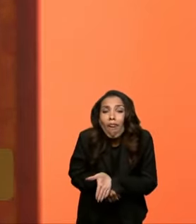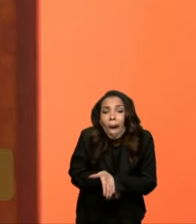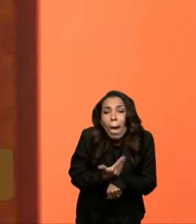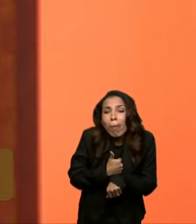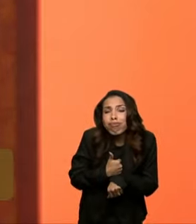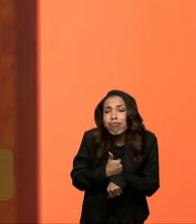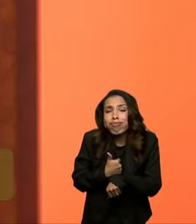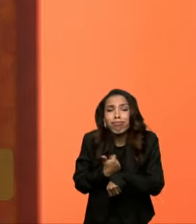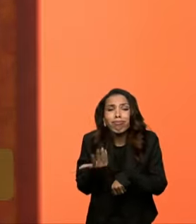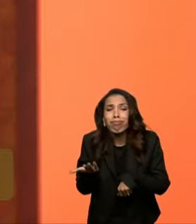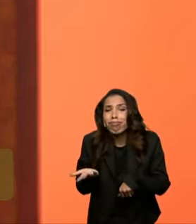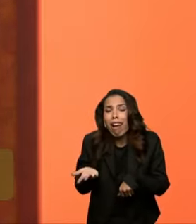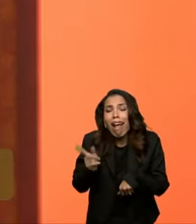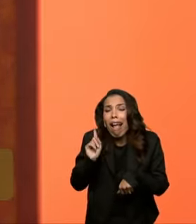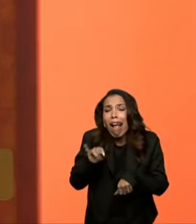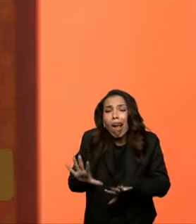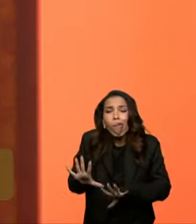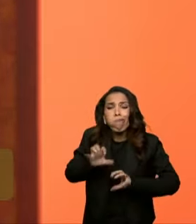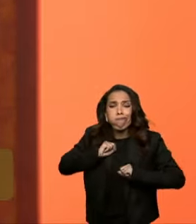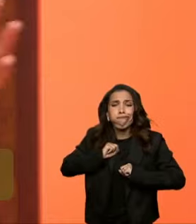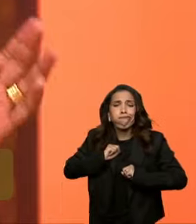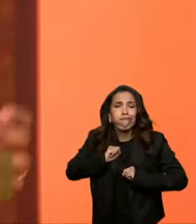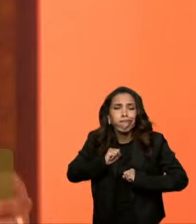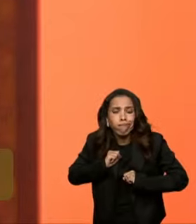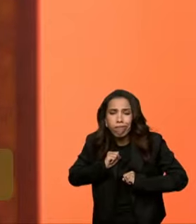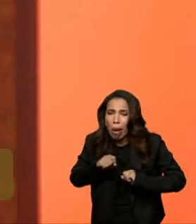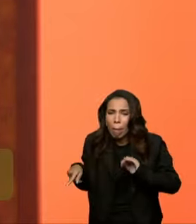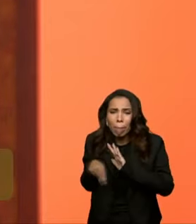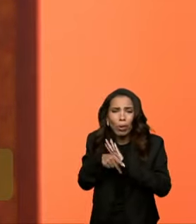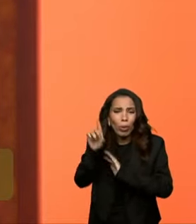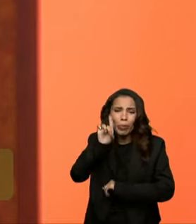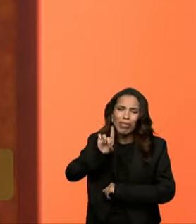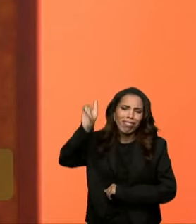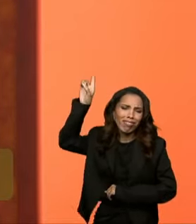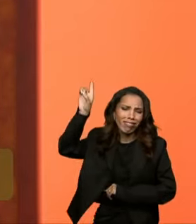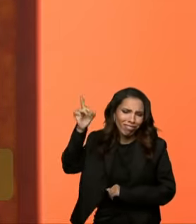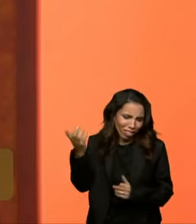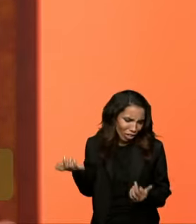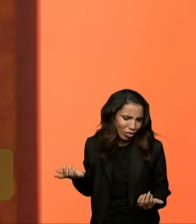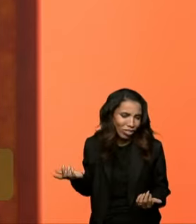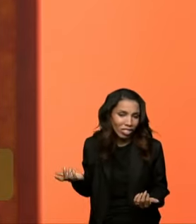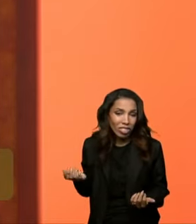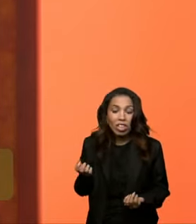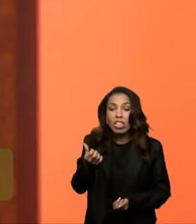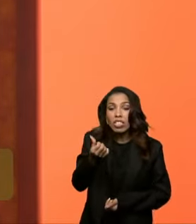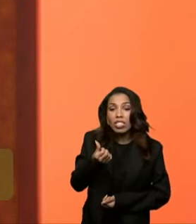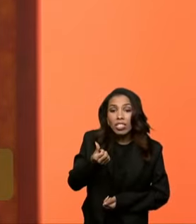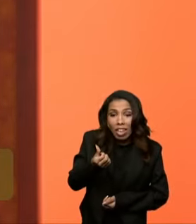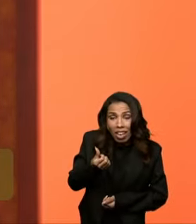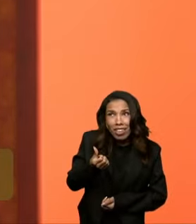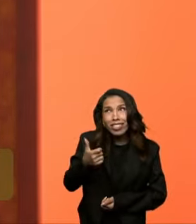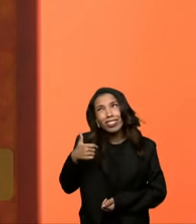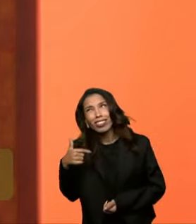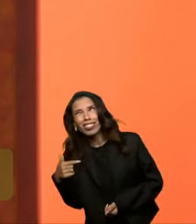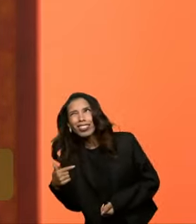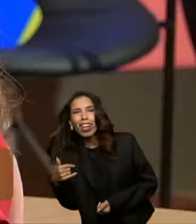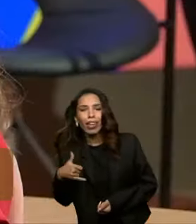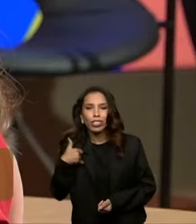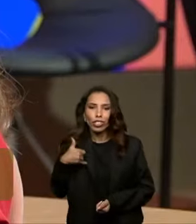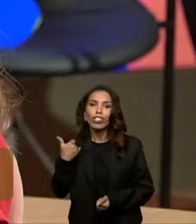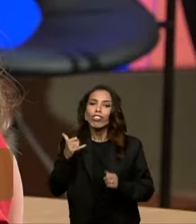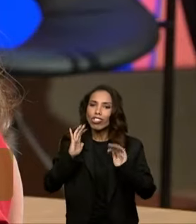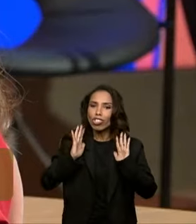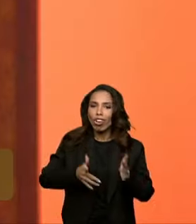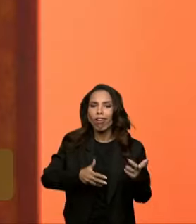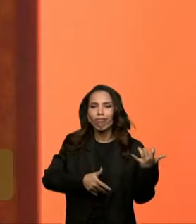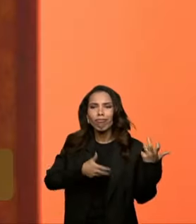tipo, é uma coisa que é realmente, é de Deus. É. Né? E aí com 6, 7 anos eu já estava tocando cavaquinho.